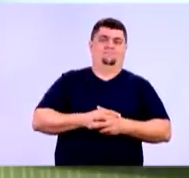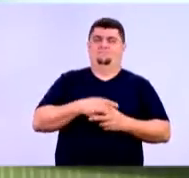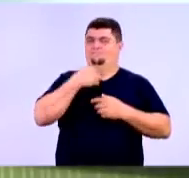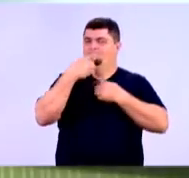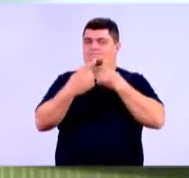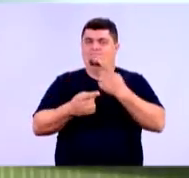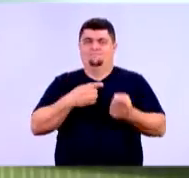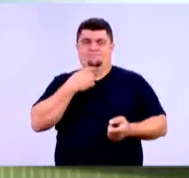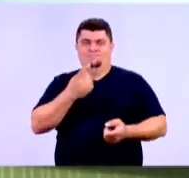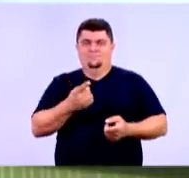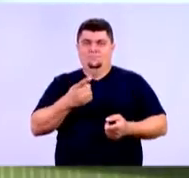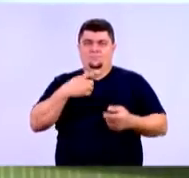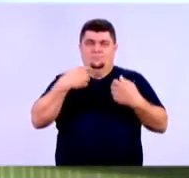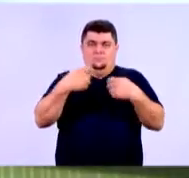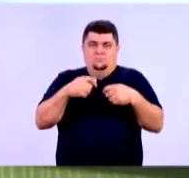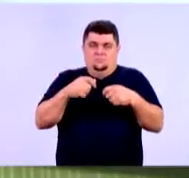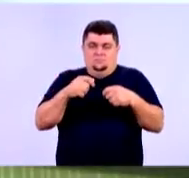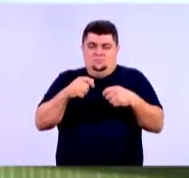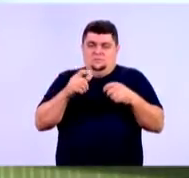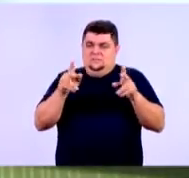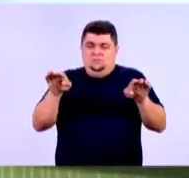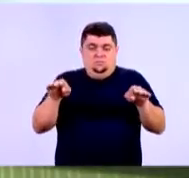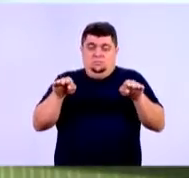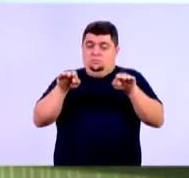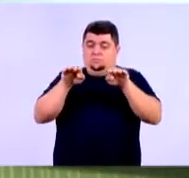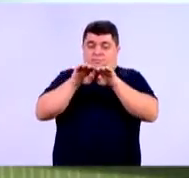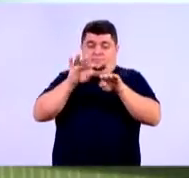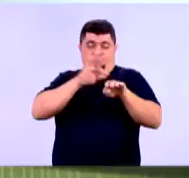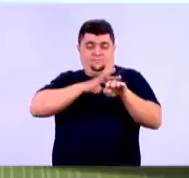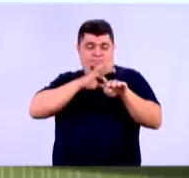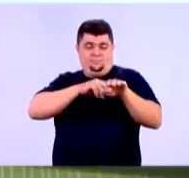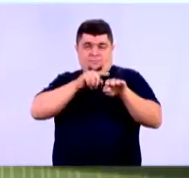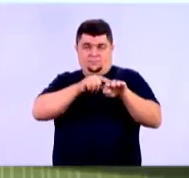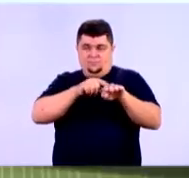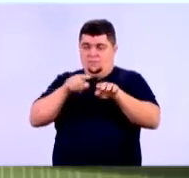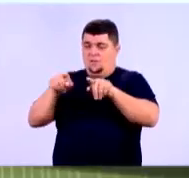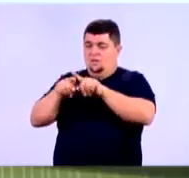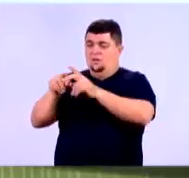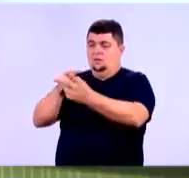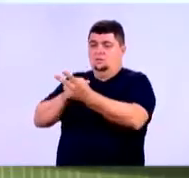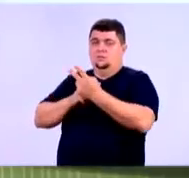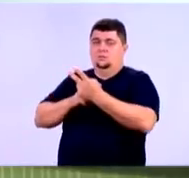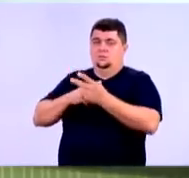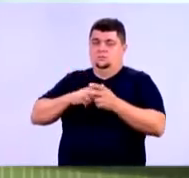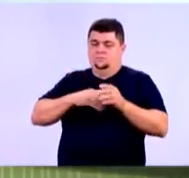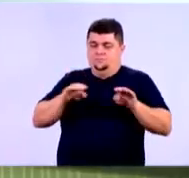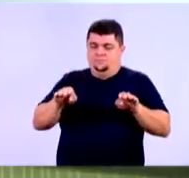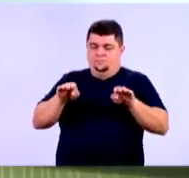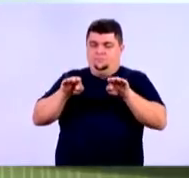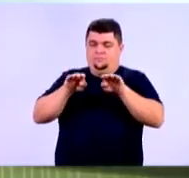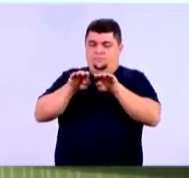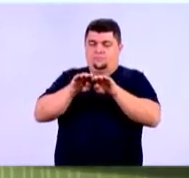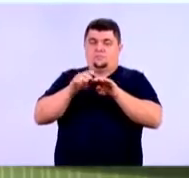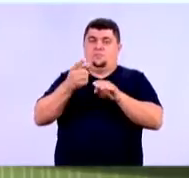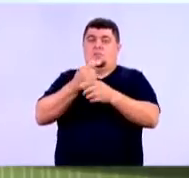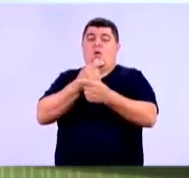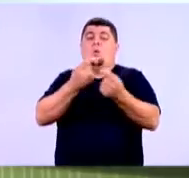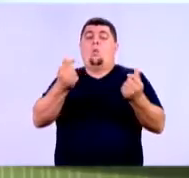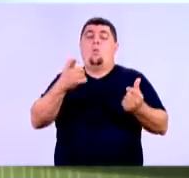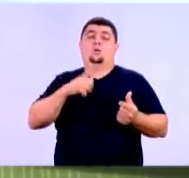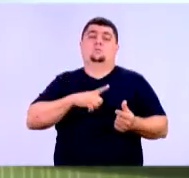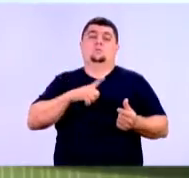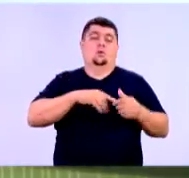condições está ligada a uma certa proporcionalidade entre o fluxo de caixa da empresa e o tamanho do volume do empréstimo que